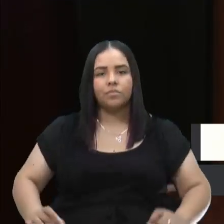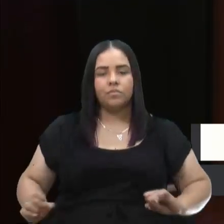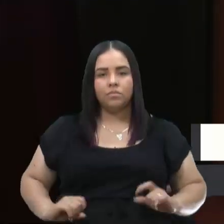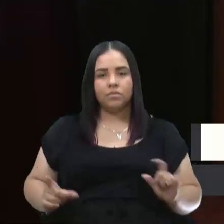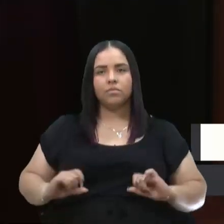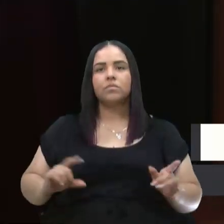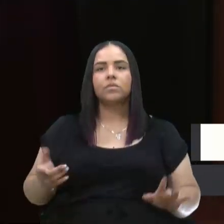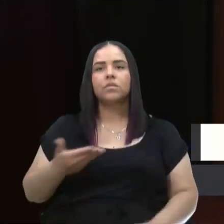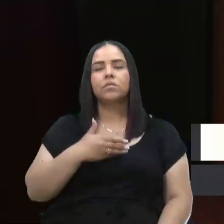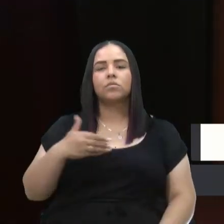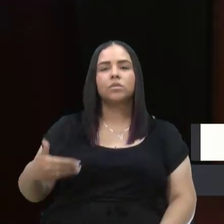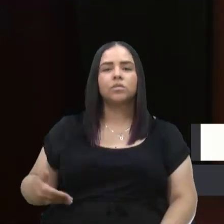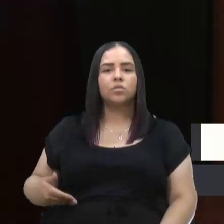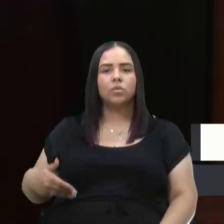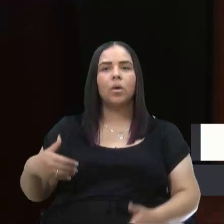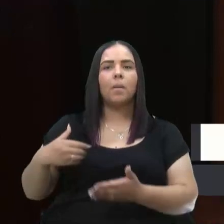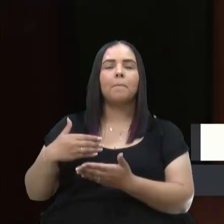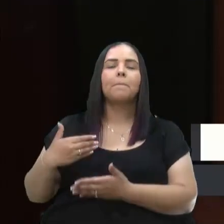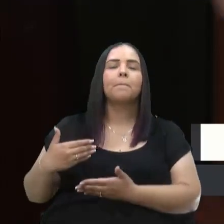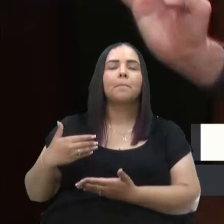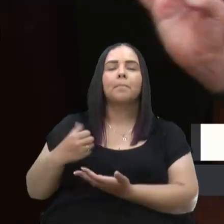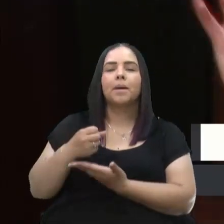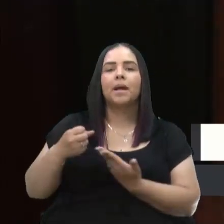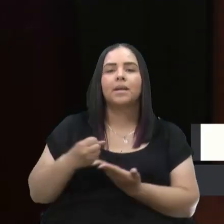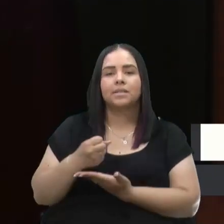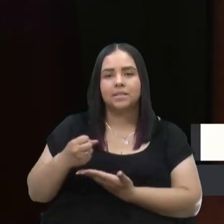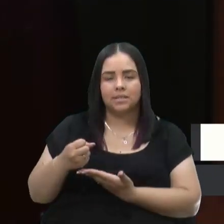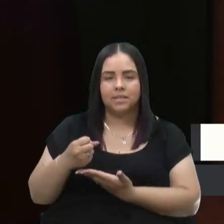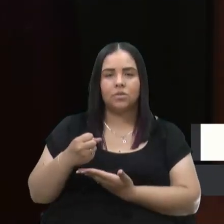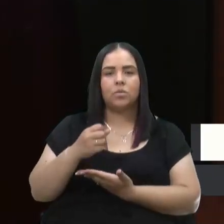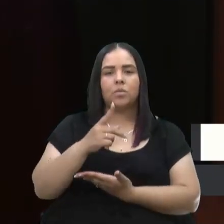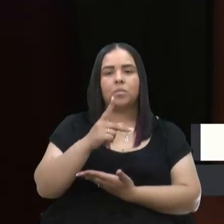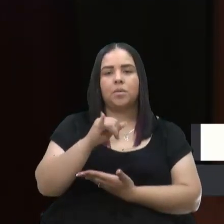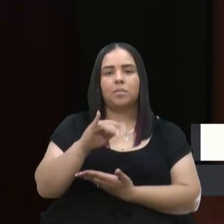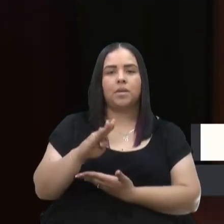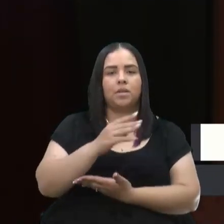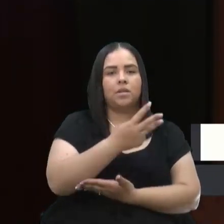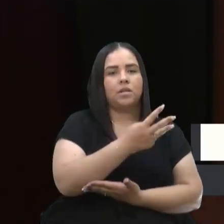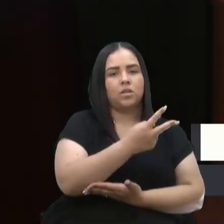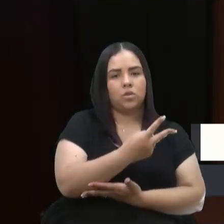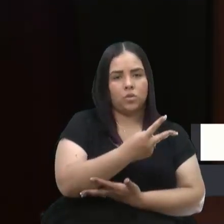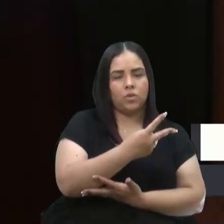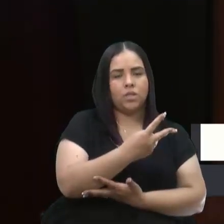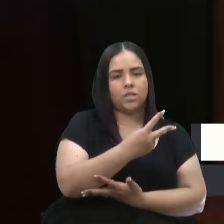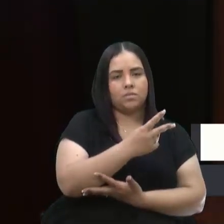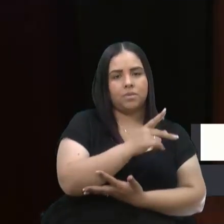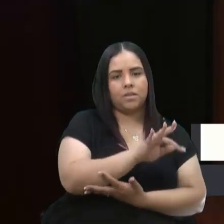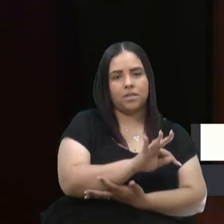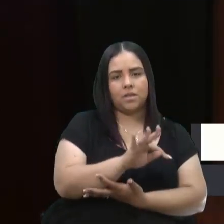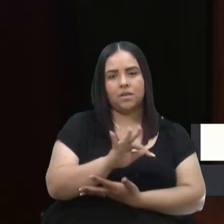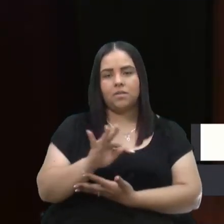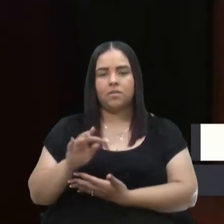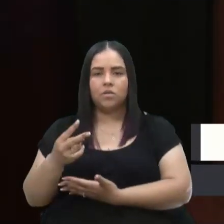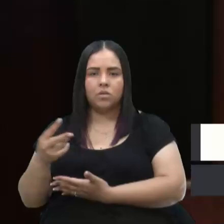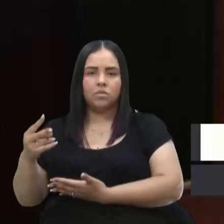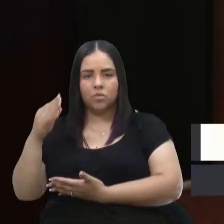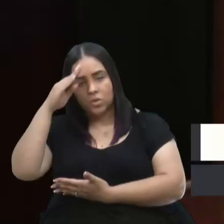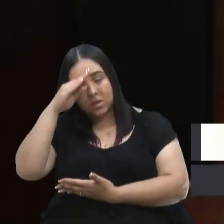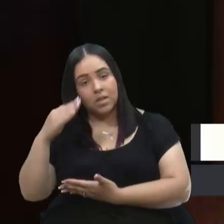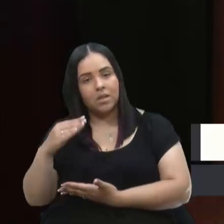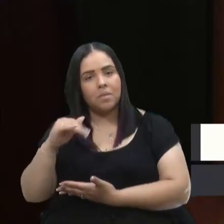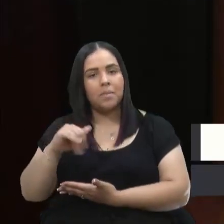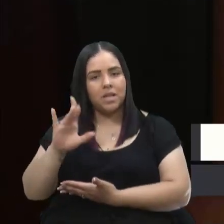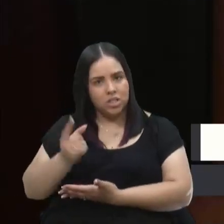governo baseados no PIB, 32 petismo, 29 Bolsonaro, ou seja, sobra mais dinheiro para o cidadão.